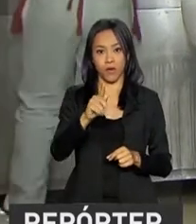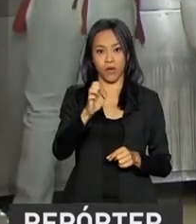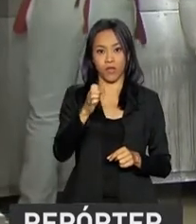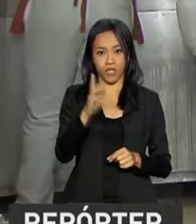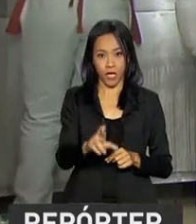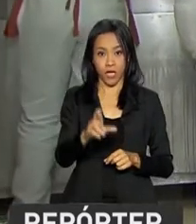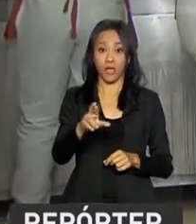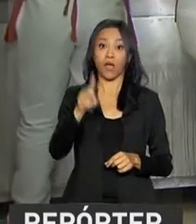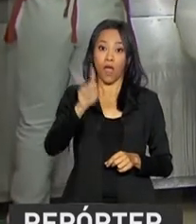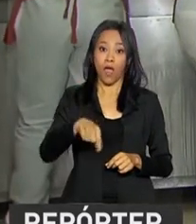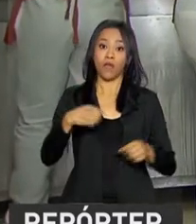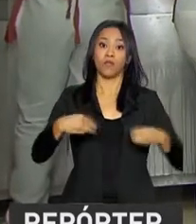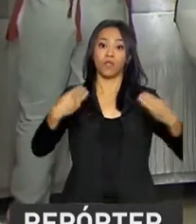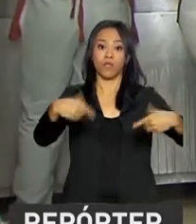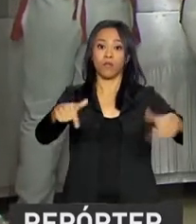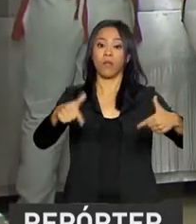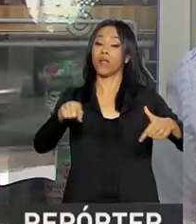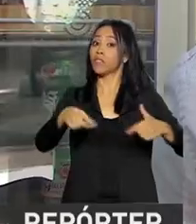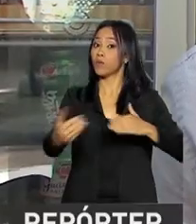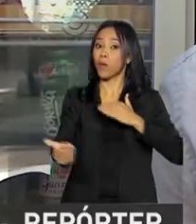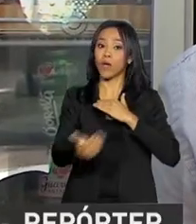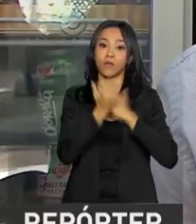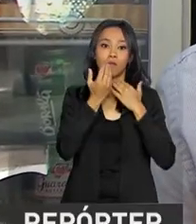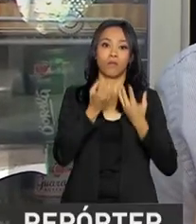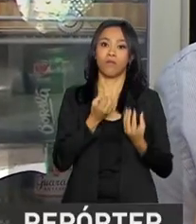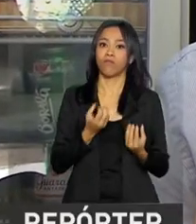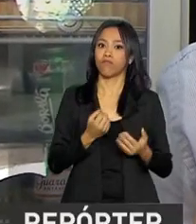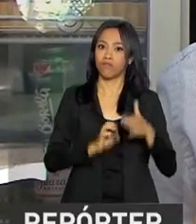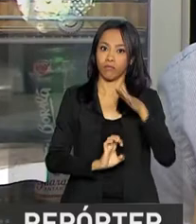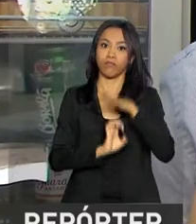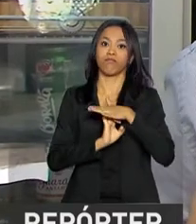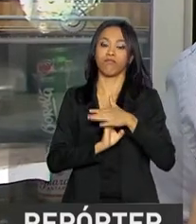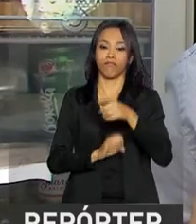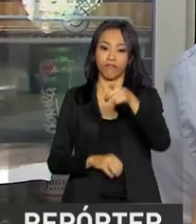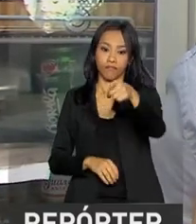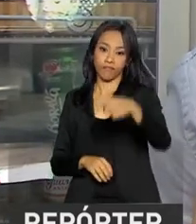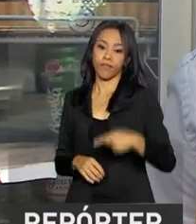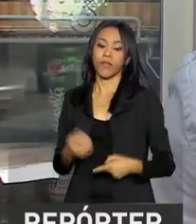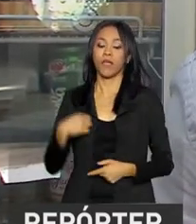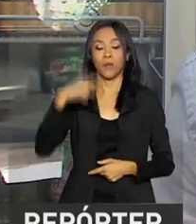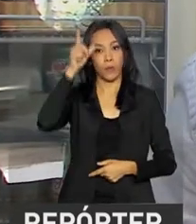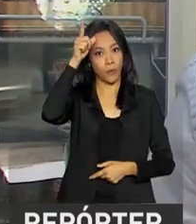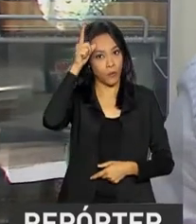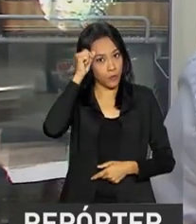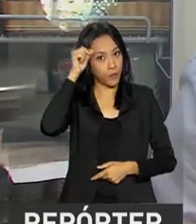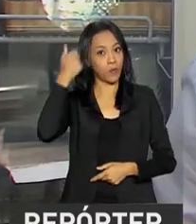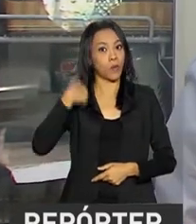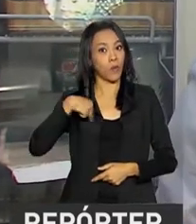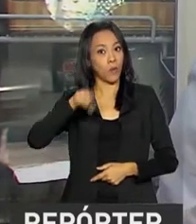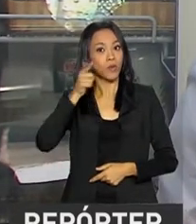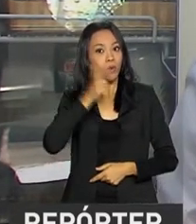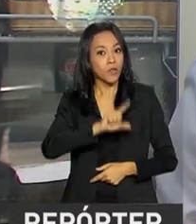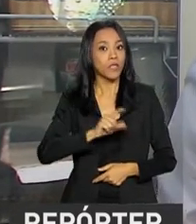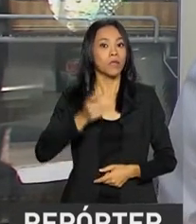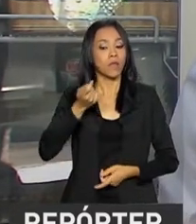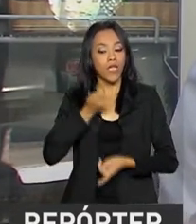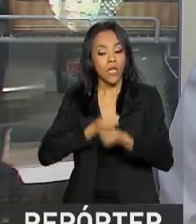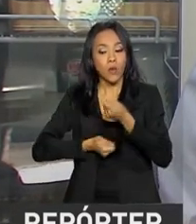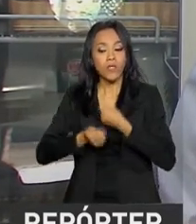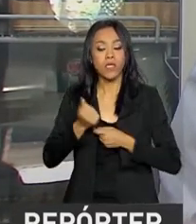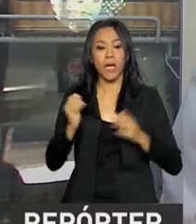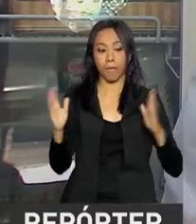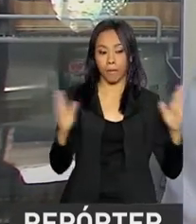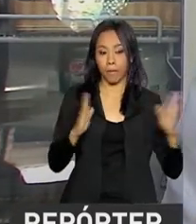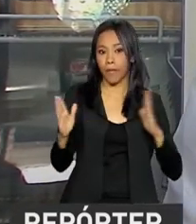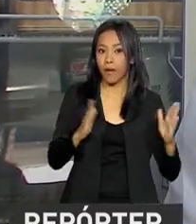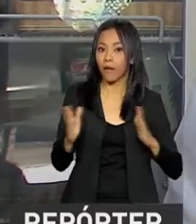trabalho foi um divisor de águas com os recursos o projeto já esteve um fôlego à margem a gente conseguiu renegociar prazos e de valores